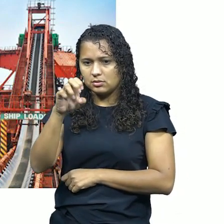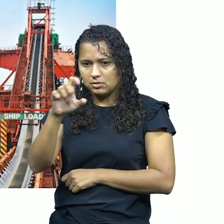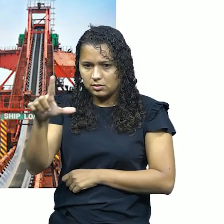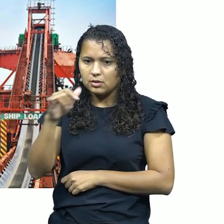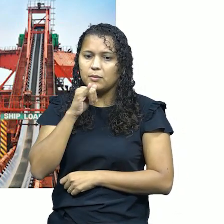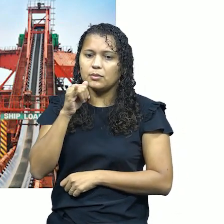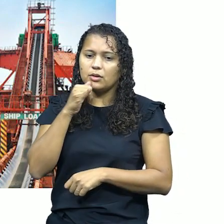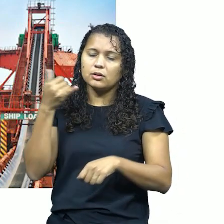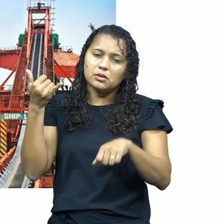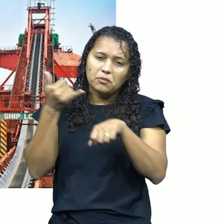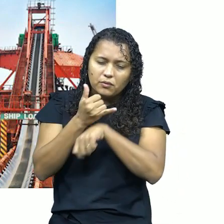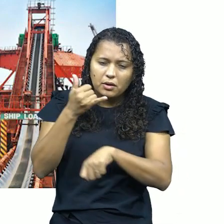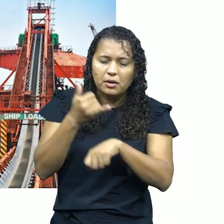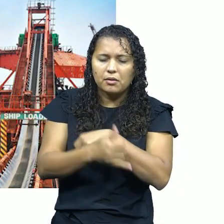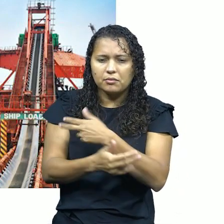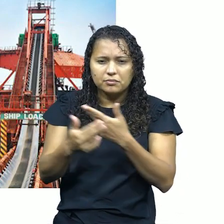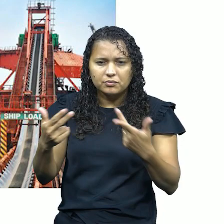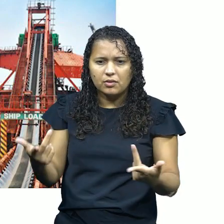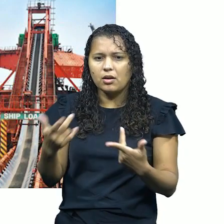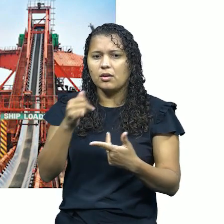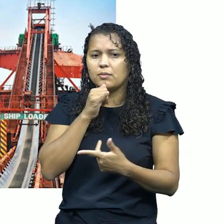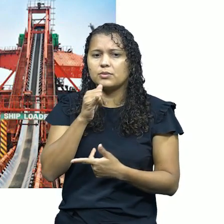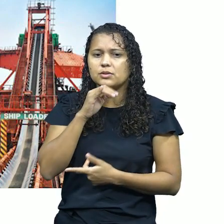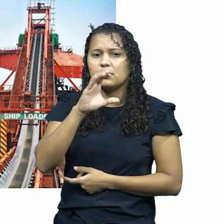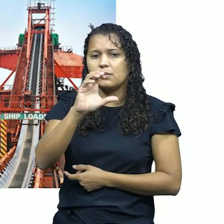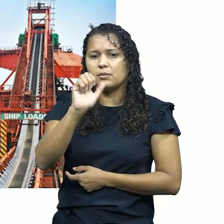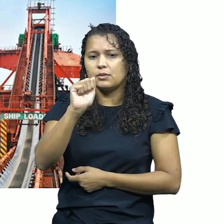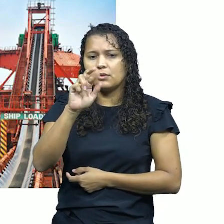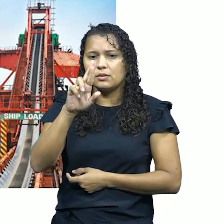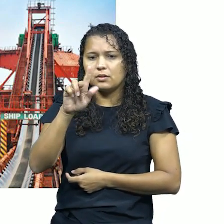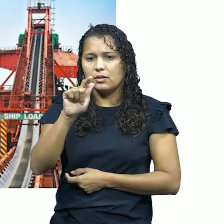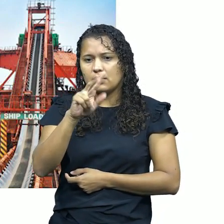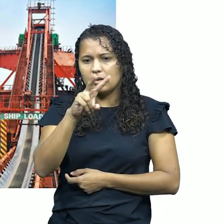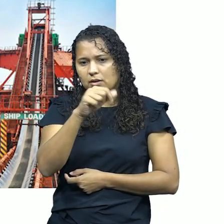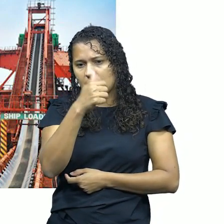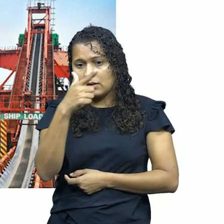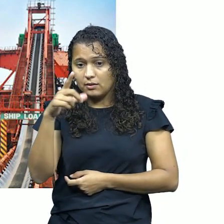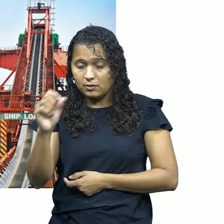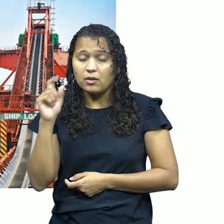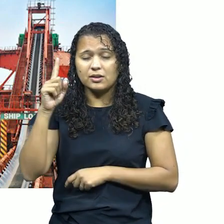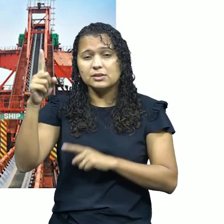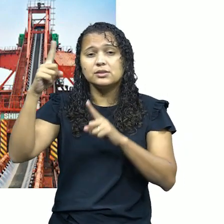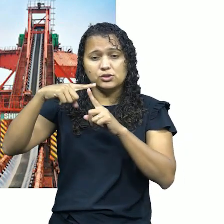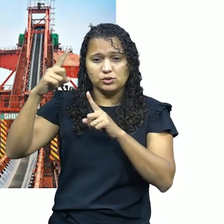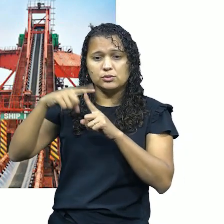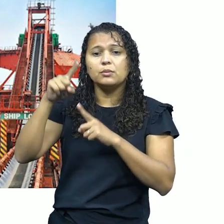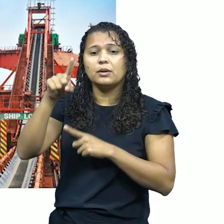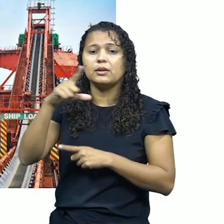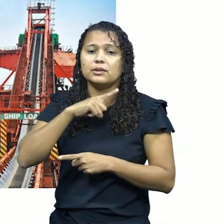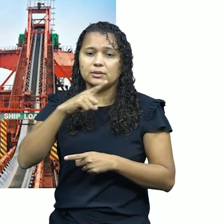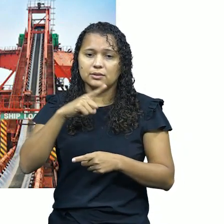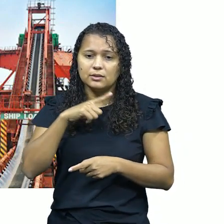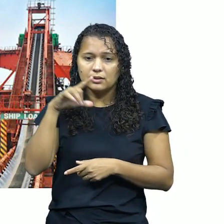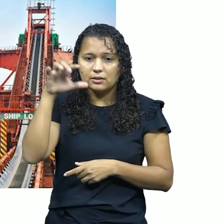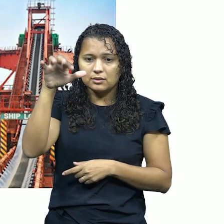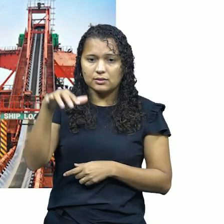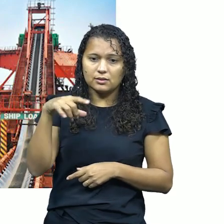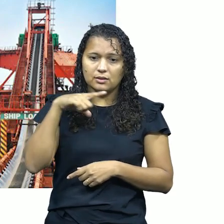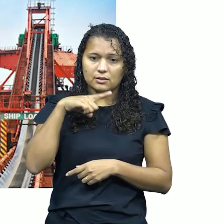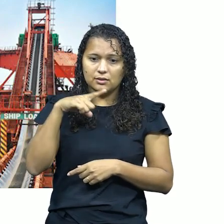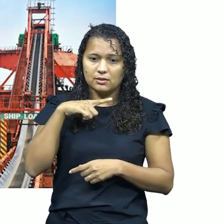como minério de ferro, carvão e fertilizantes. Esse ship loader aqui, ele está acoplado a